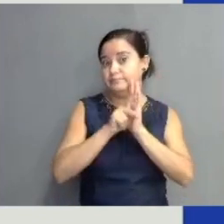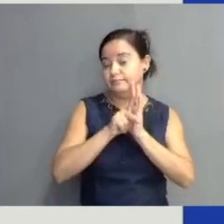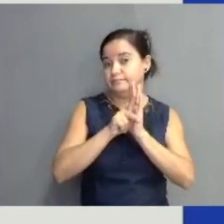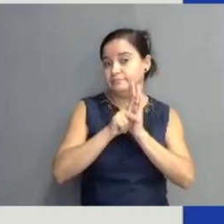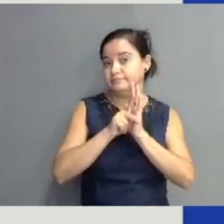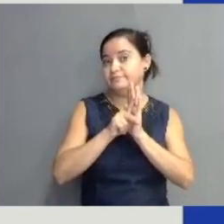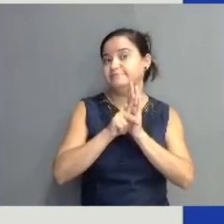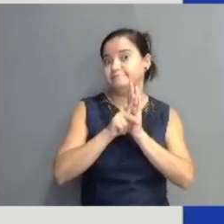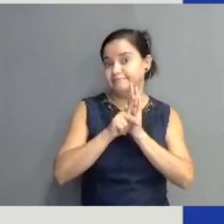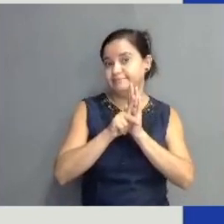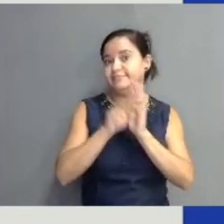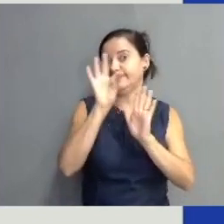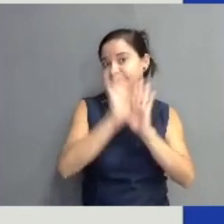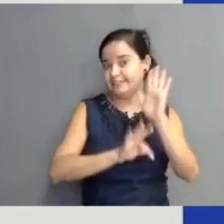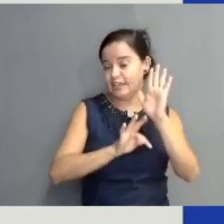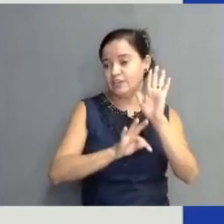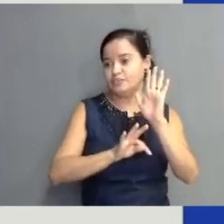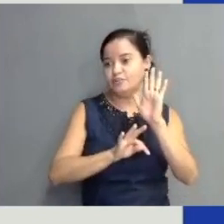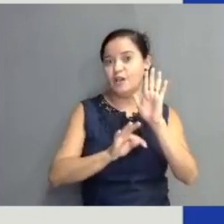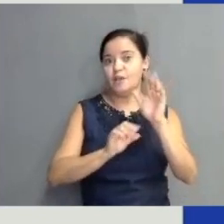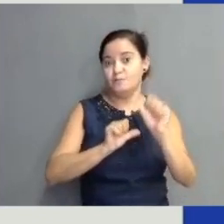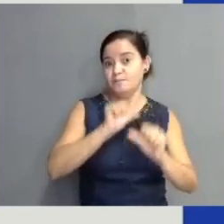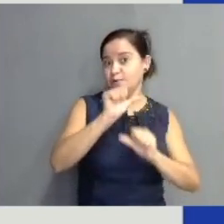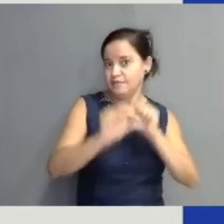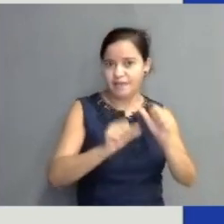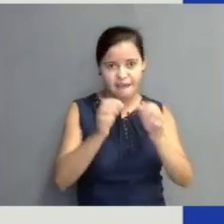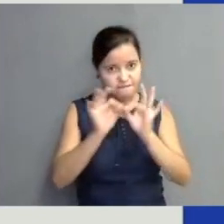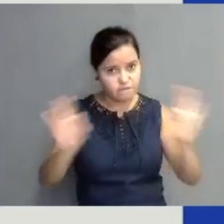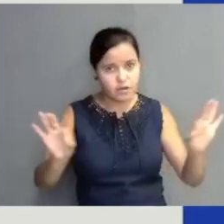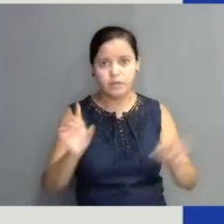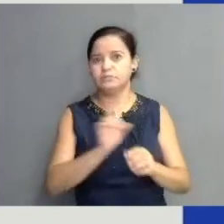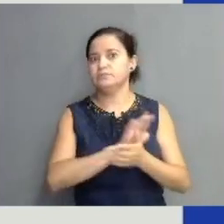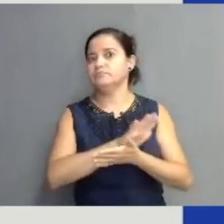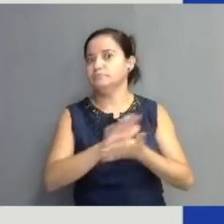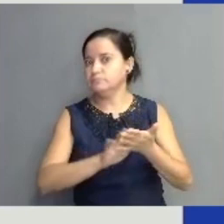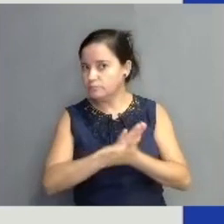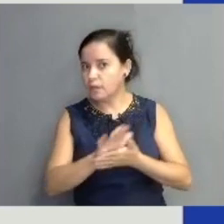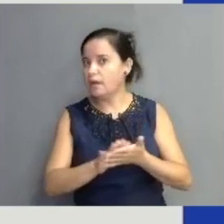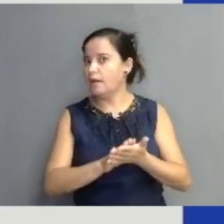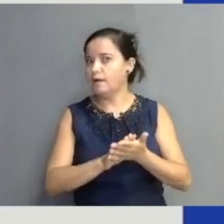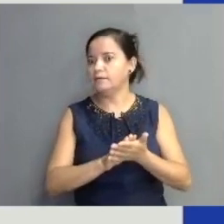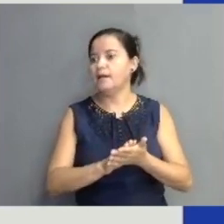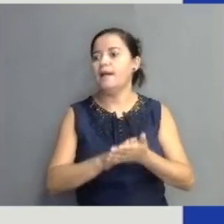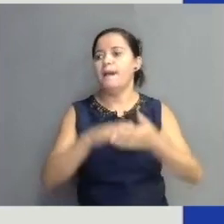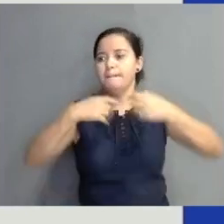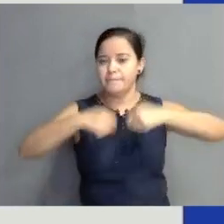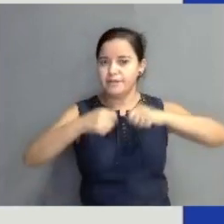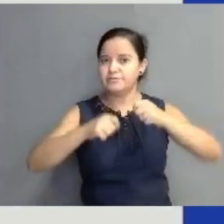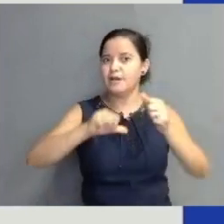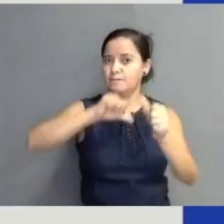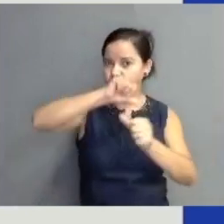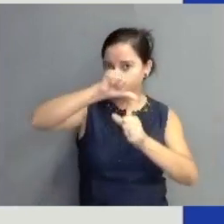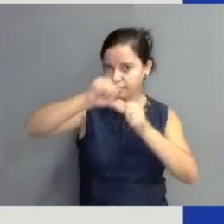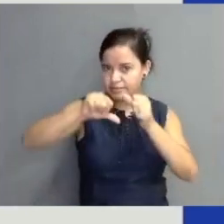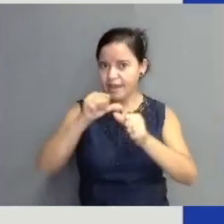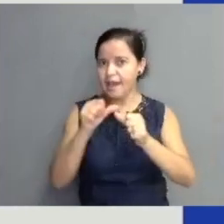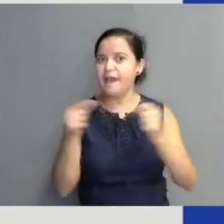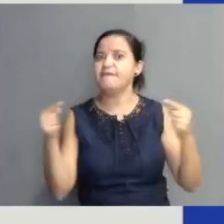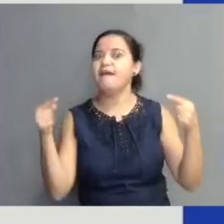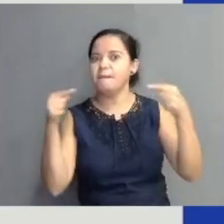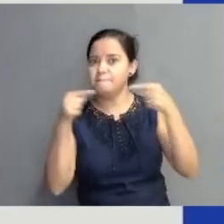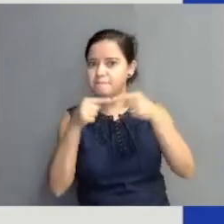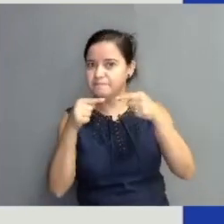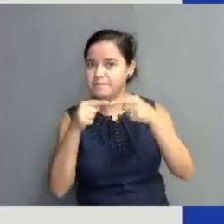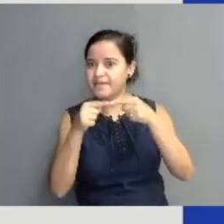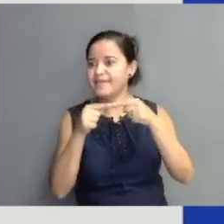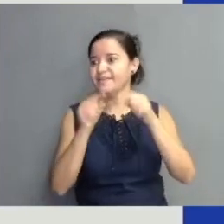da frase, sem alterar esse sentido, tá? Que é o ao invés de, tá certo? Então,